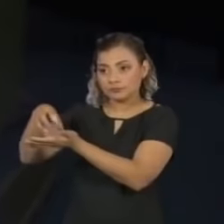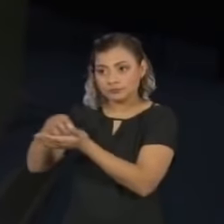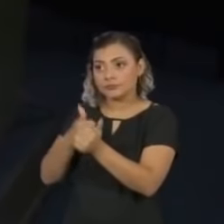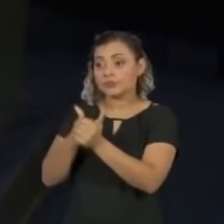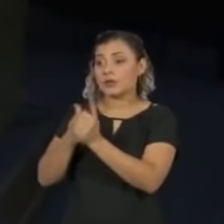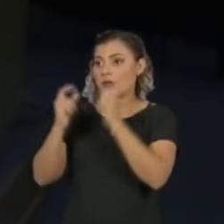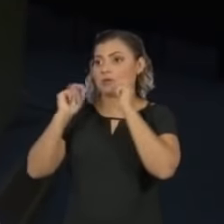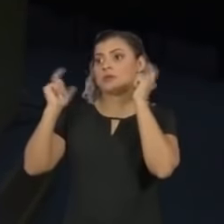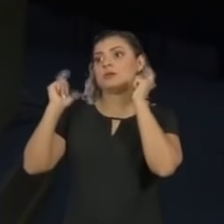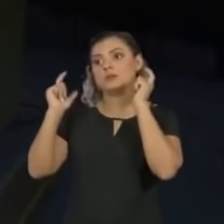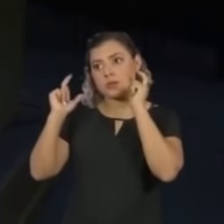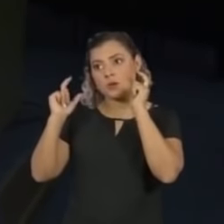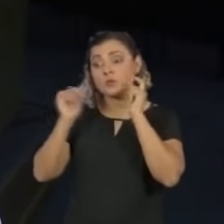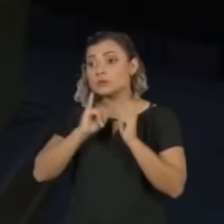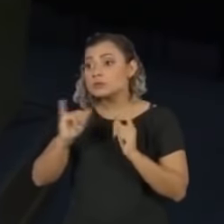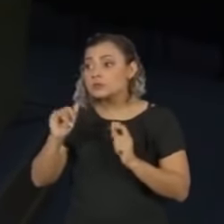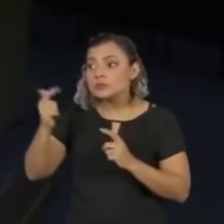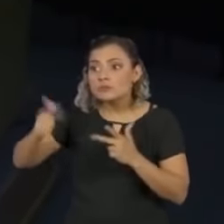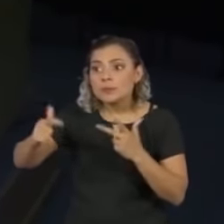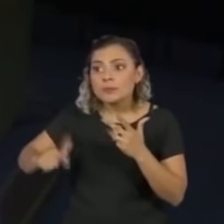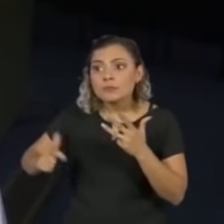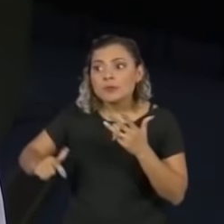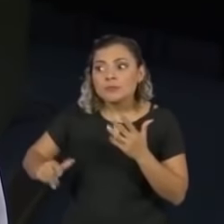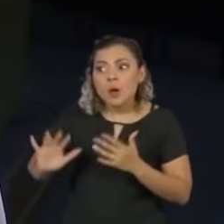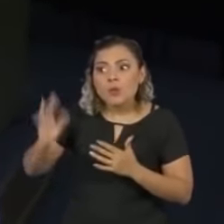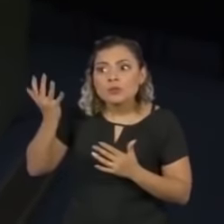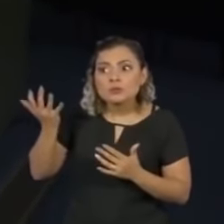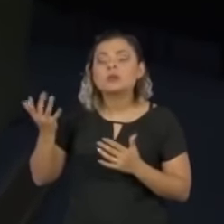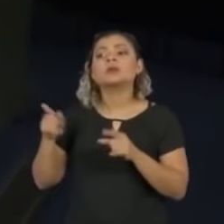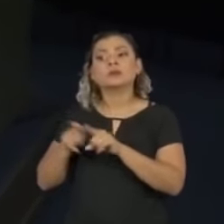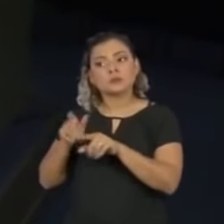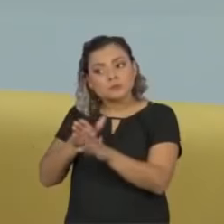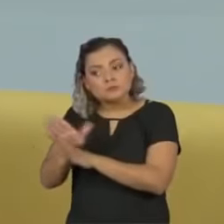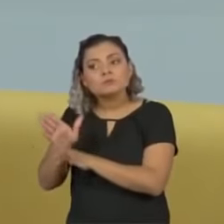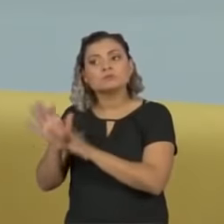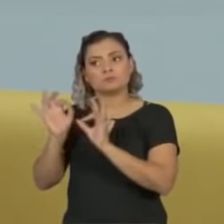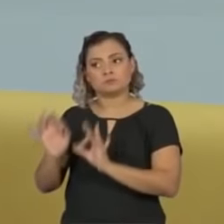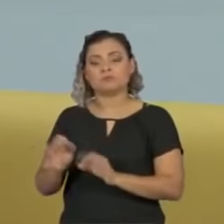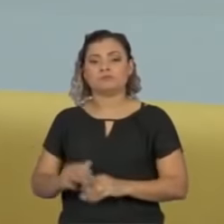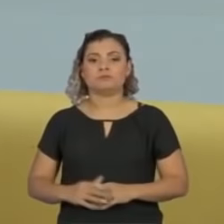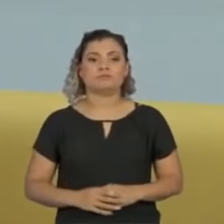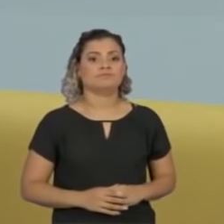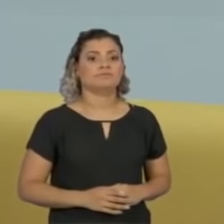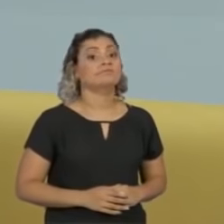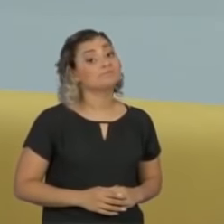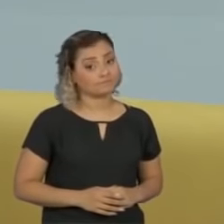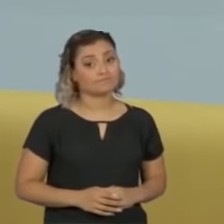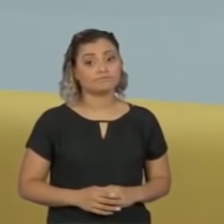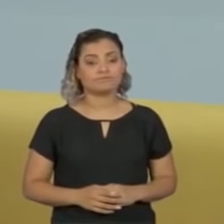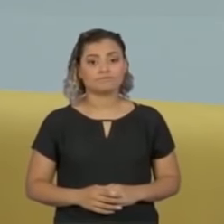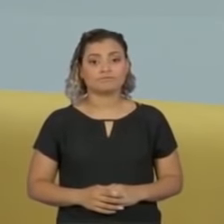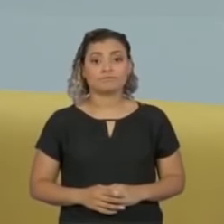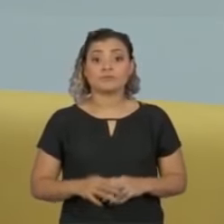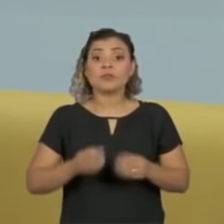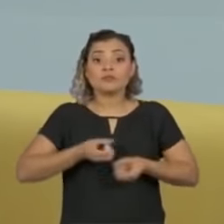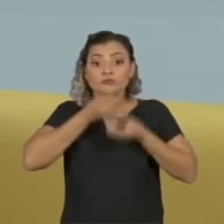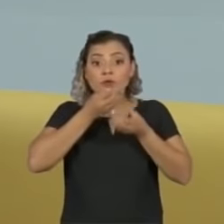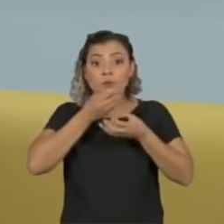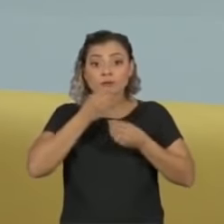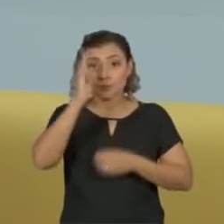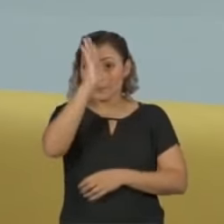estão alertas para a ocorrência de novos casos e o adequado acompanhamento. A gente segue agora com um giro de notícias